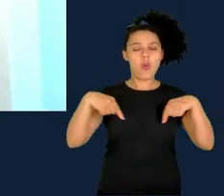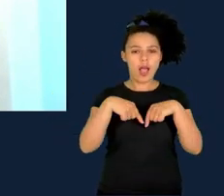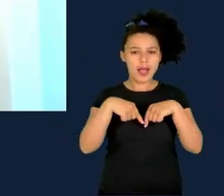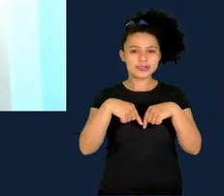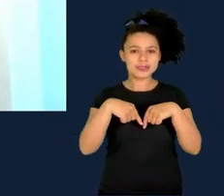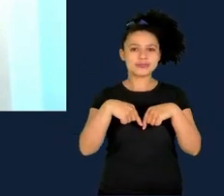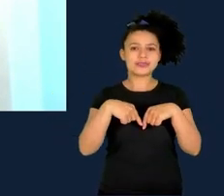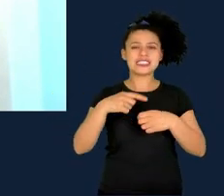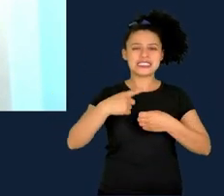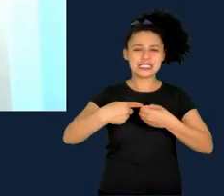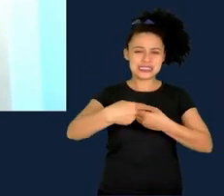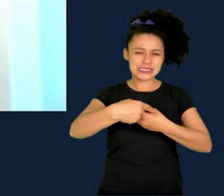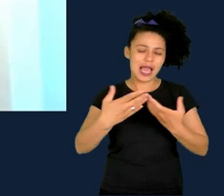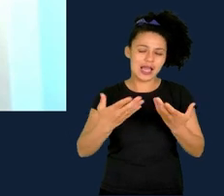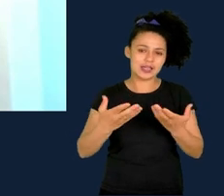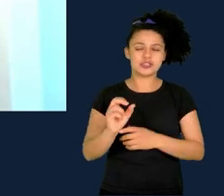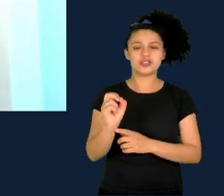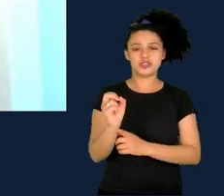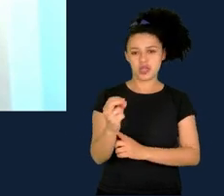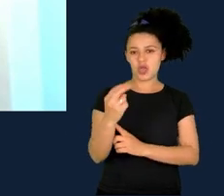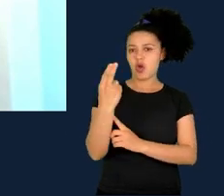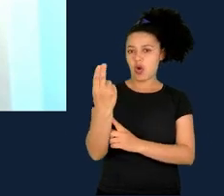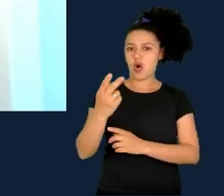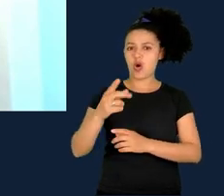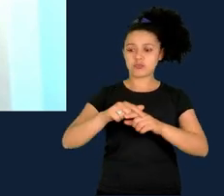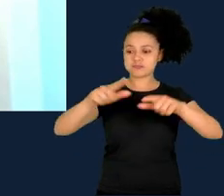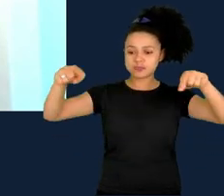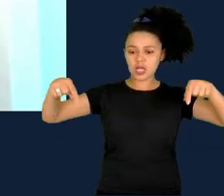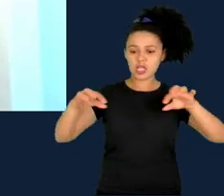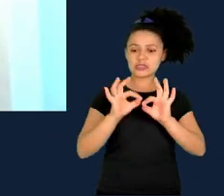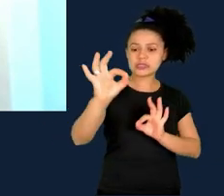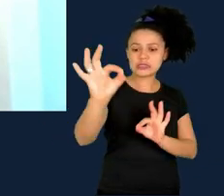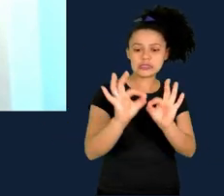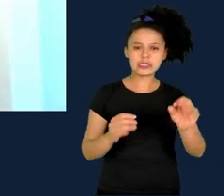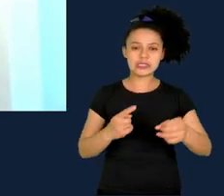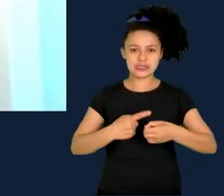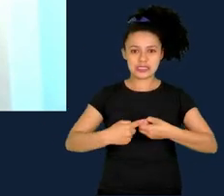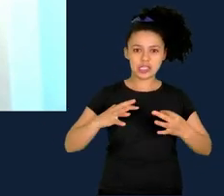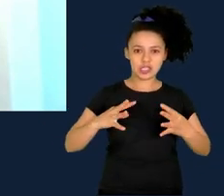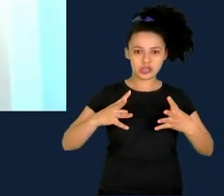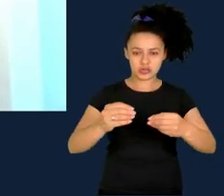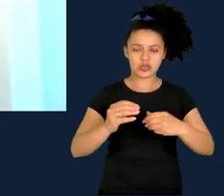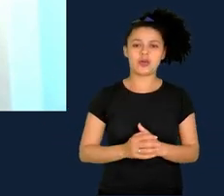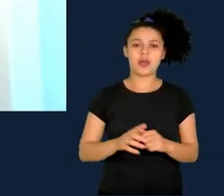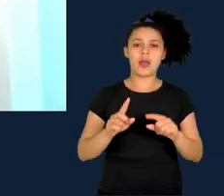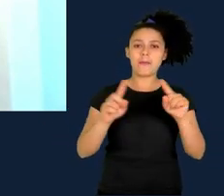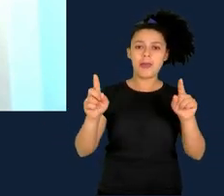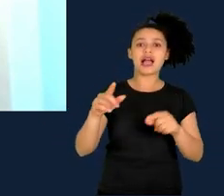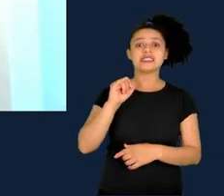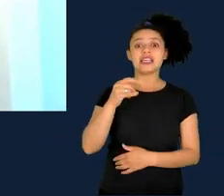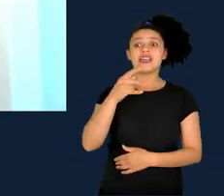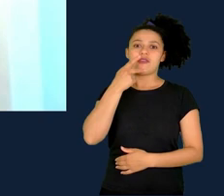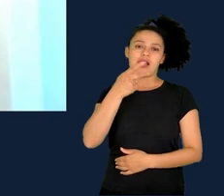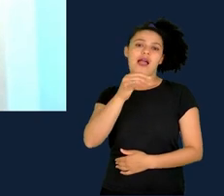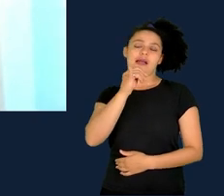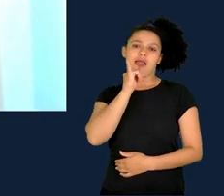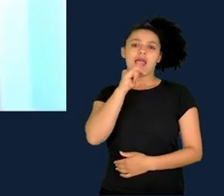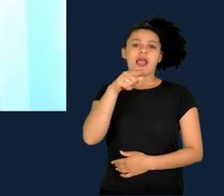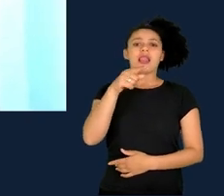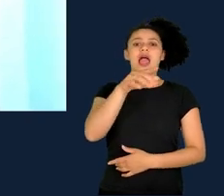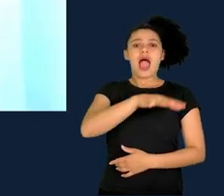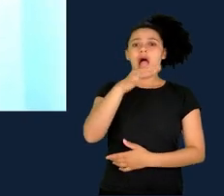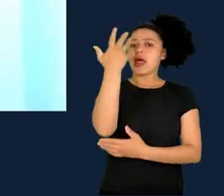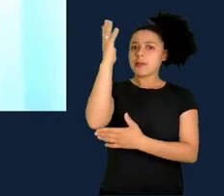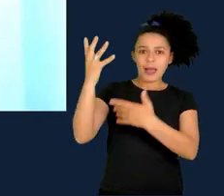uma cidade, ou o tamanho da cidade toda, se falar que foi desmatada uma área igual à cidade tal, 5